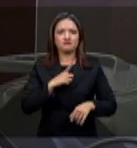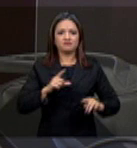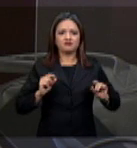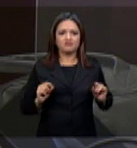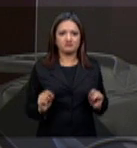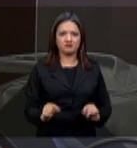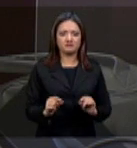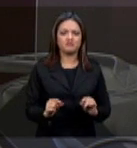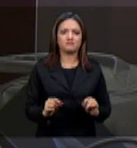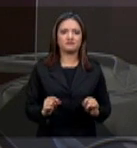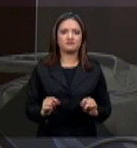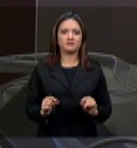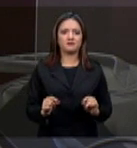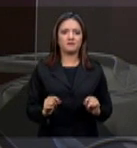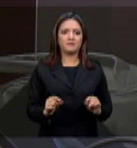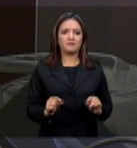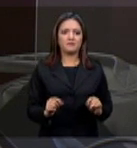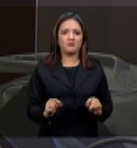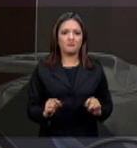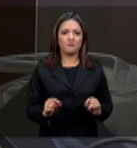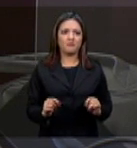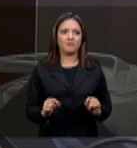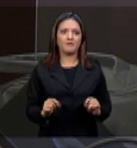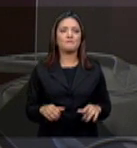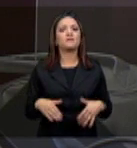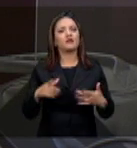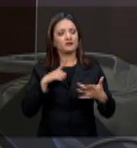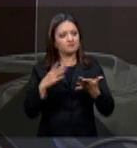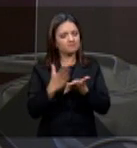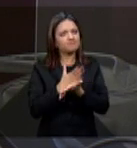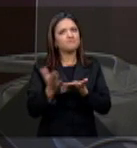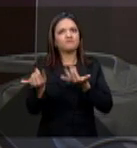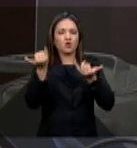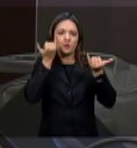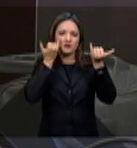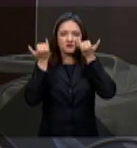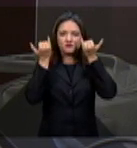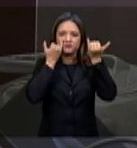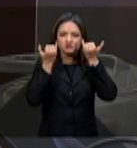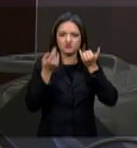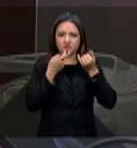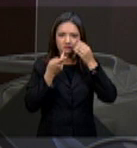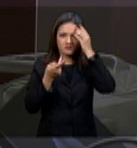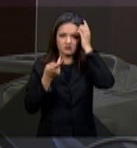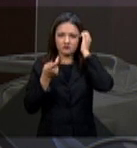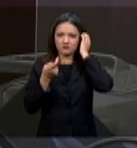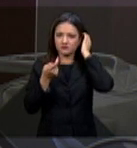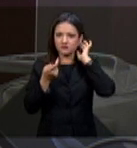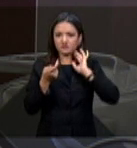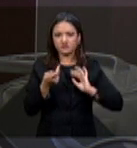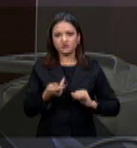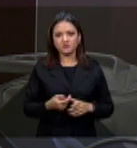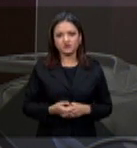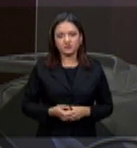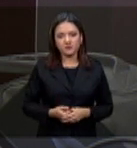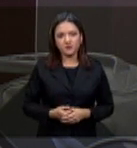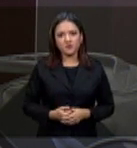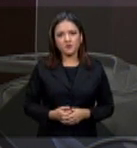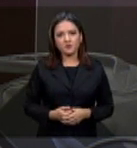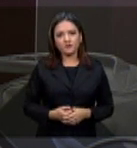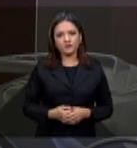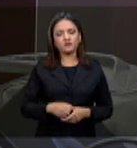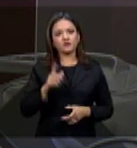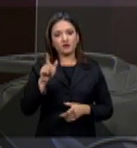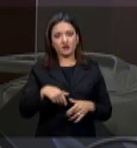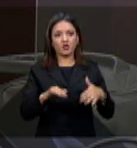da Constituição. E tem alguns dados aqui que eu trago, só rapidamente a título de registro, que são dados do